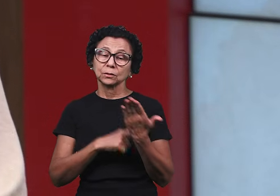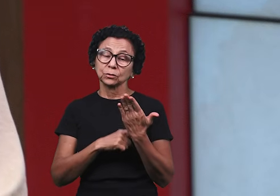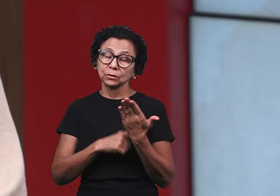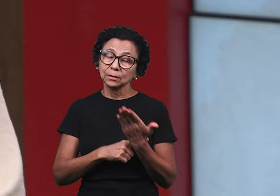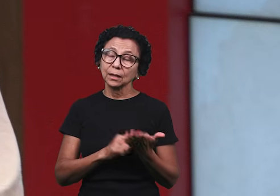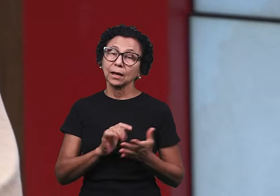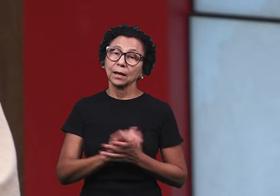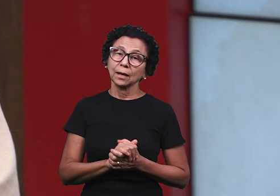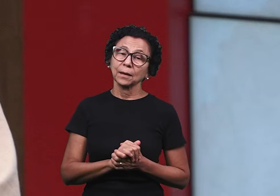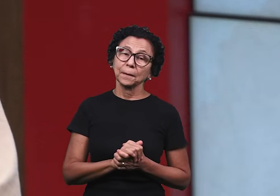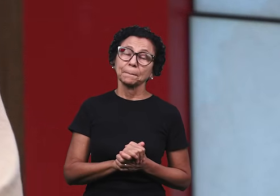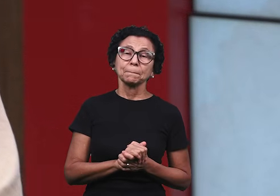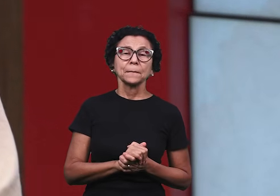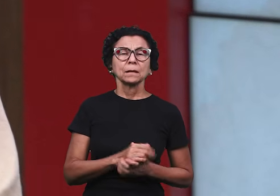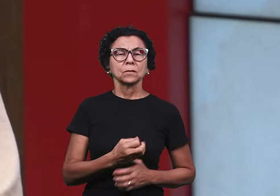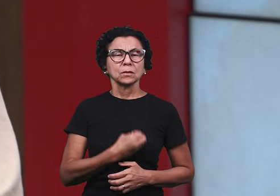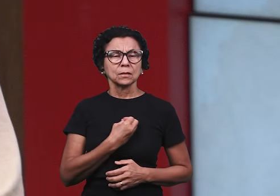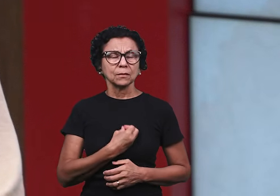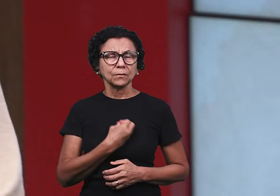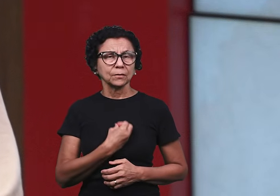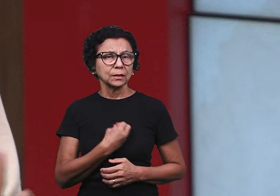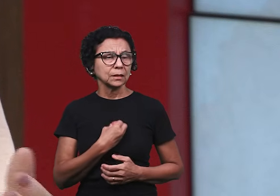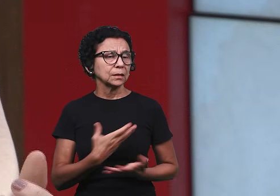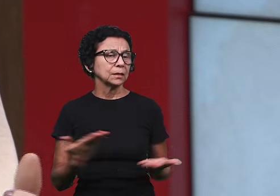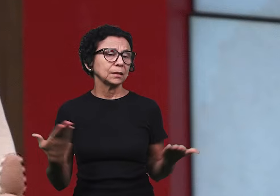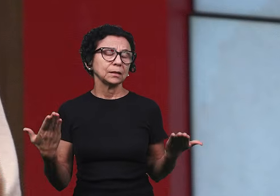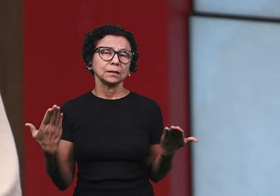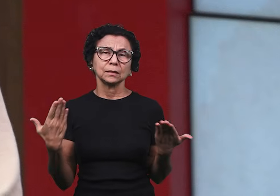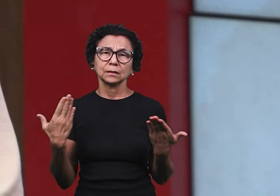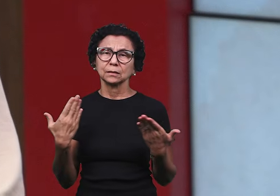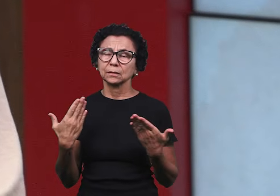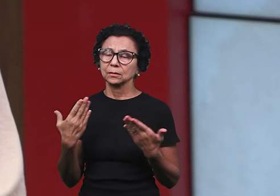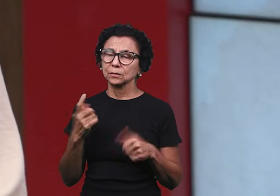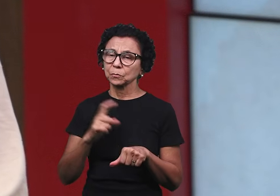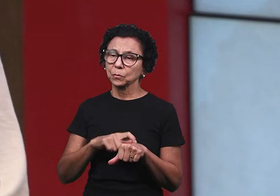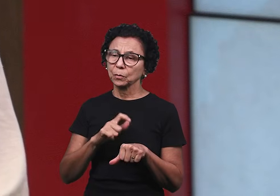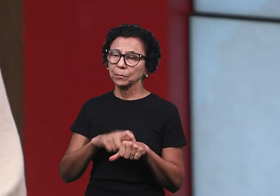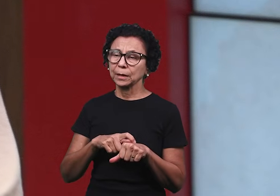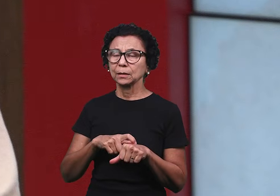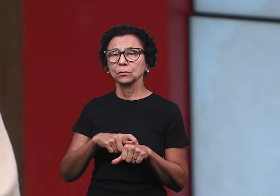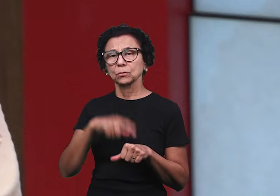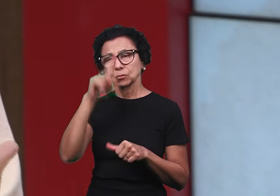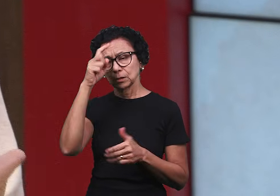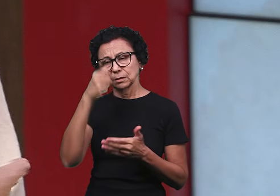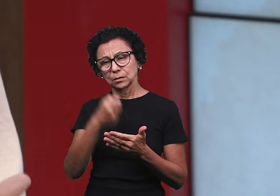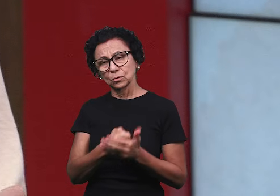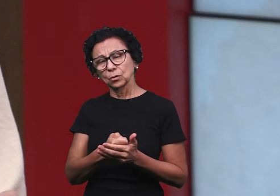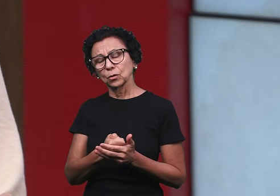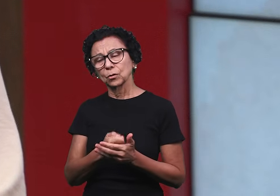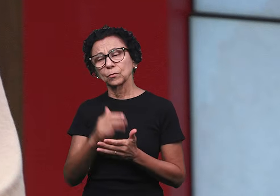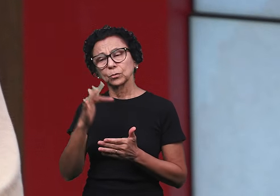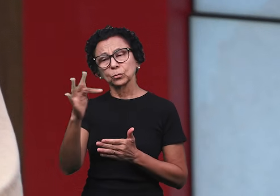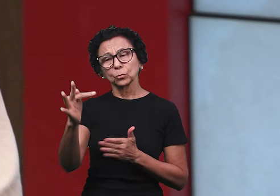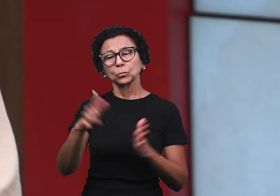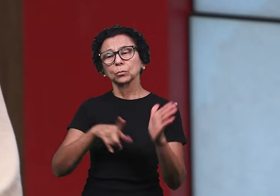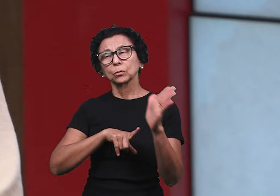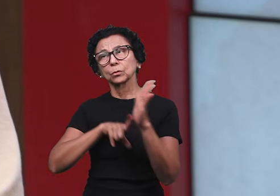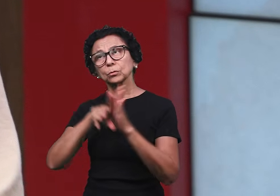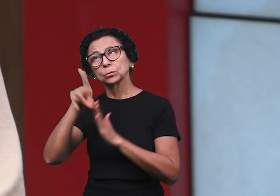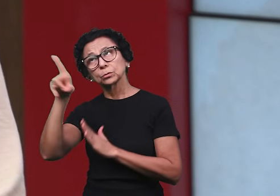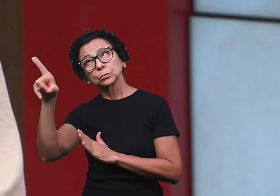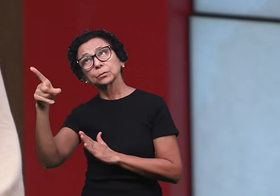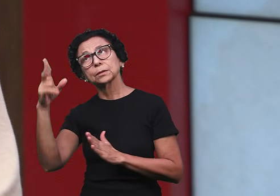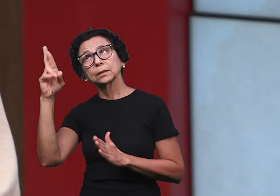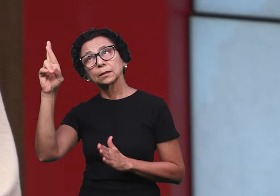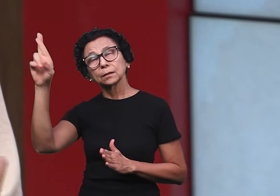para a bênção dentro do nosso lar, para a direção na nossa vida, naquilo que nós consultamos, nas decisões para o nosso futuro,